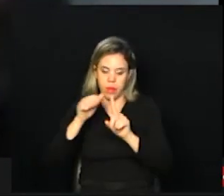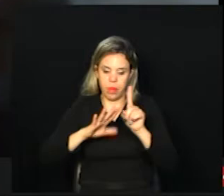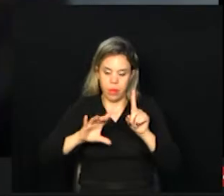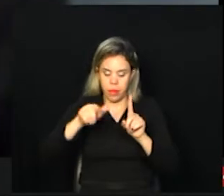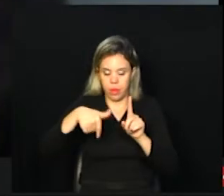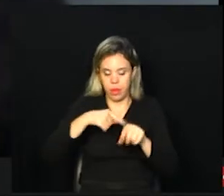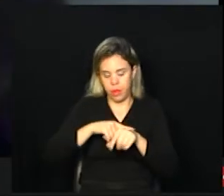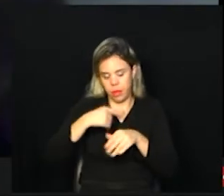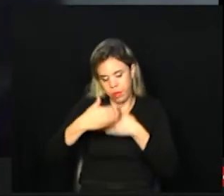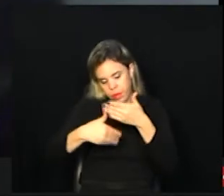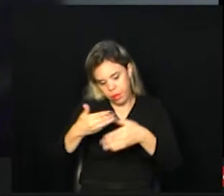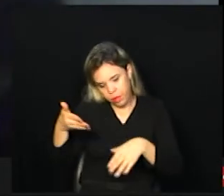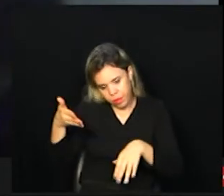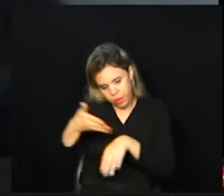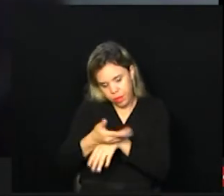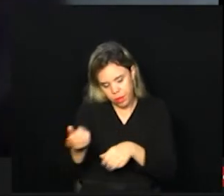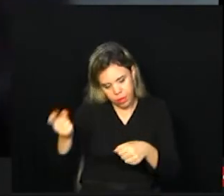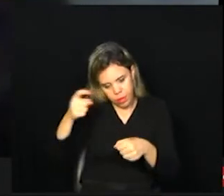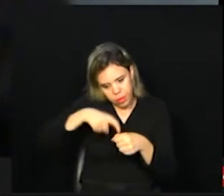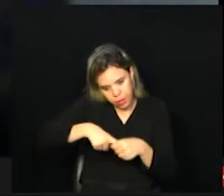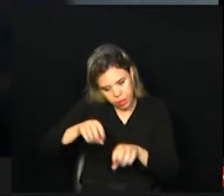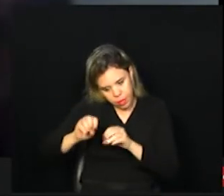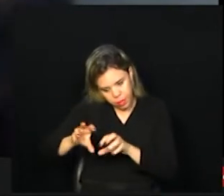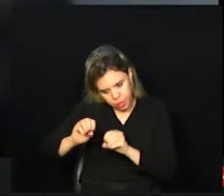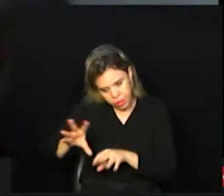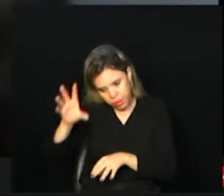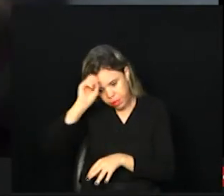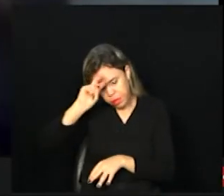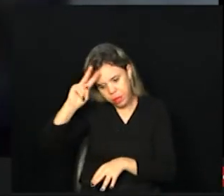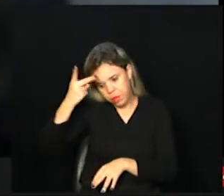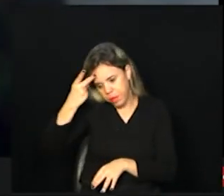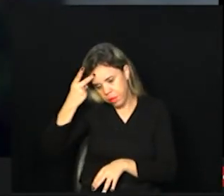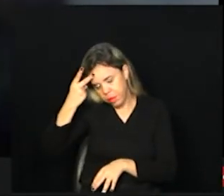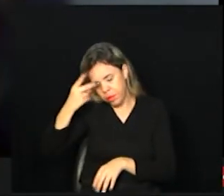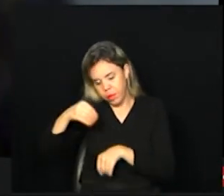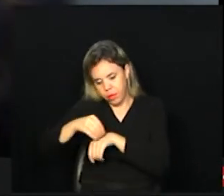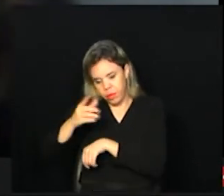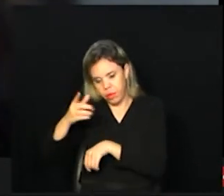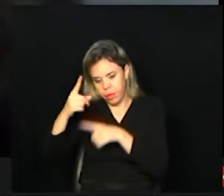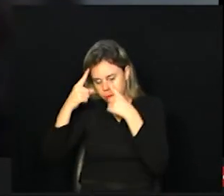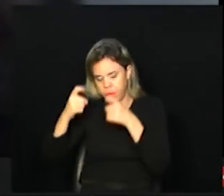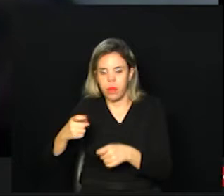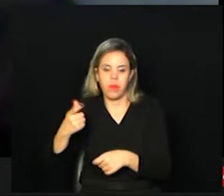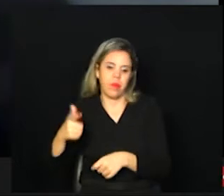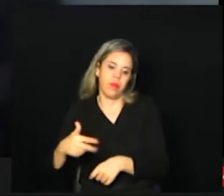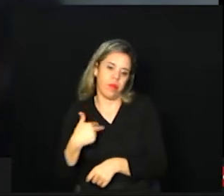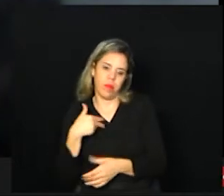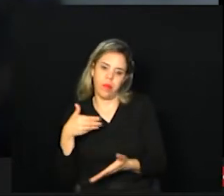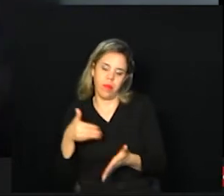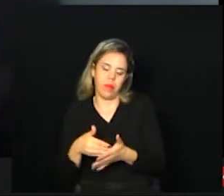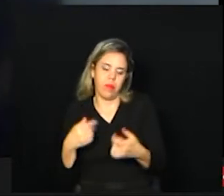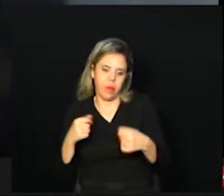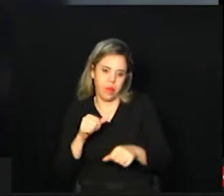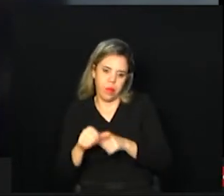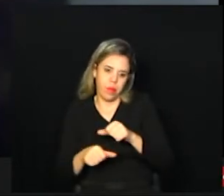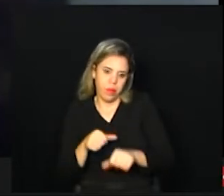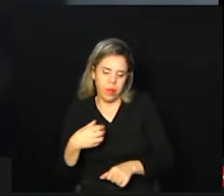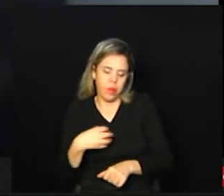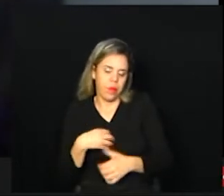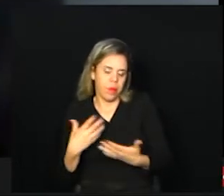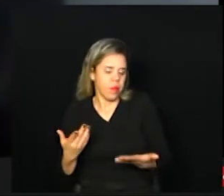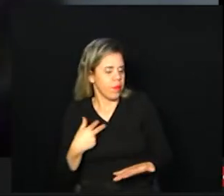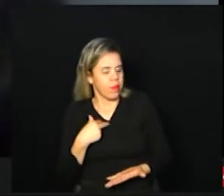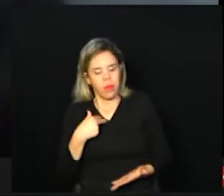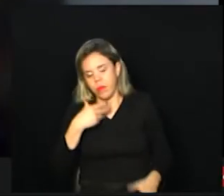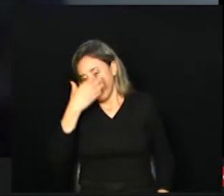algum tempo. E se vão estar em sociedade há algum tempo, eles vão reproduzir aquilo que eles aprenderam. Né? Porque nós não podemos esquecer